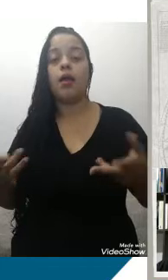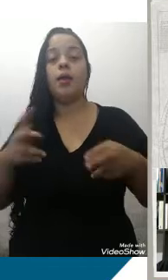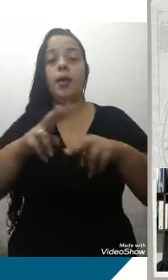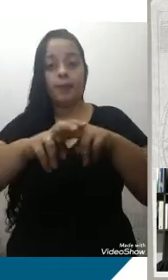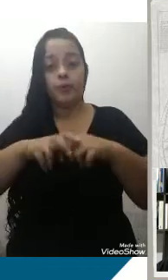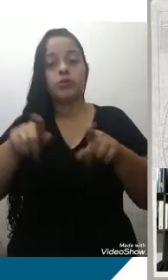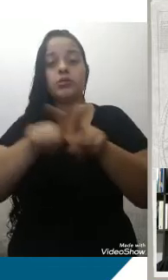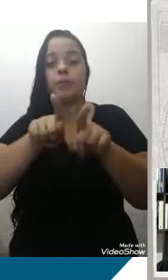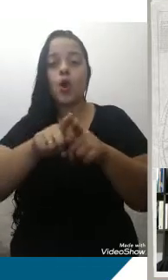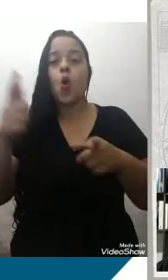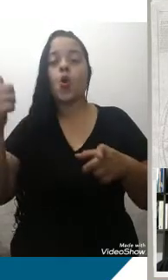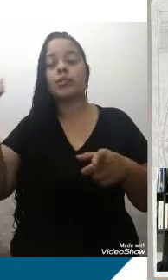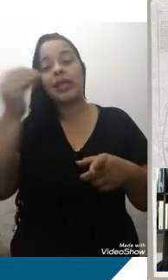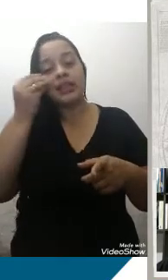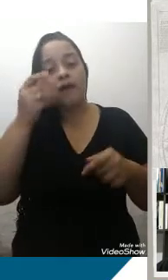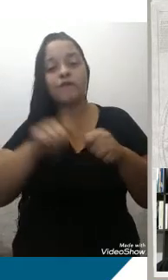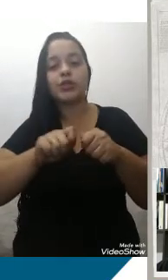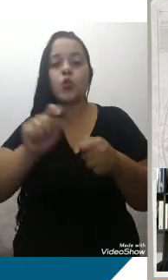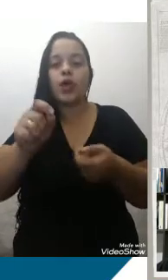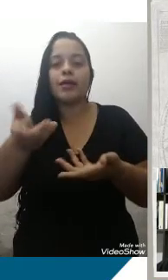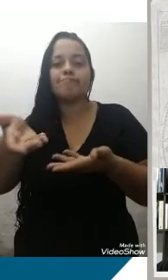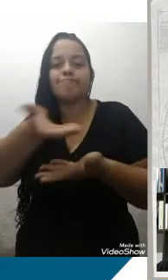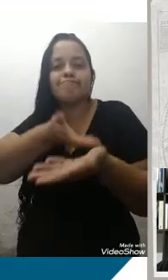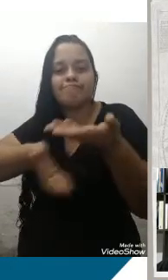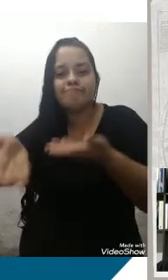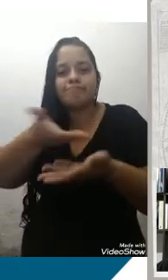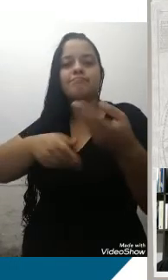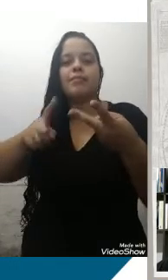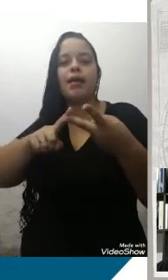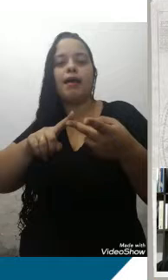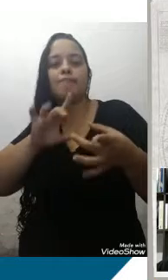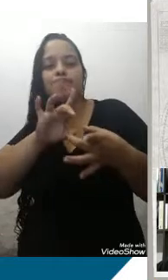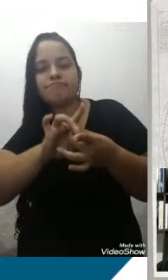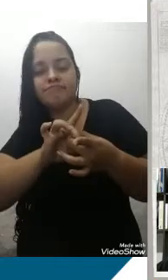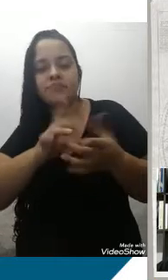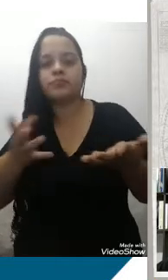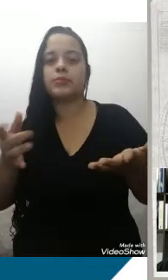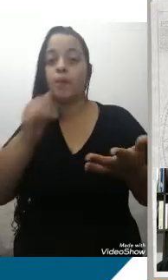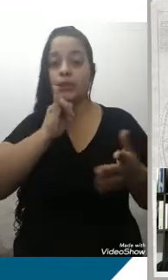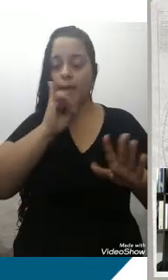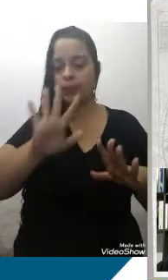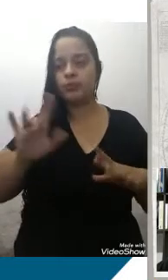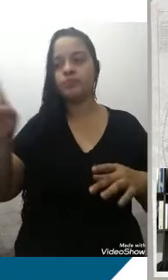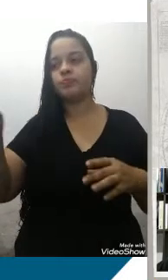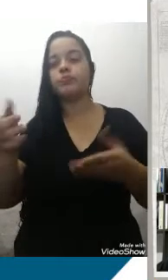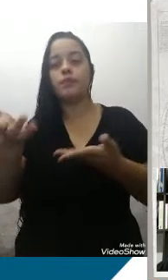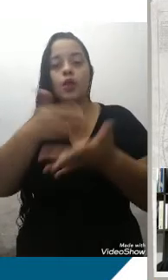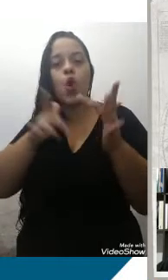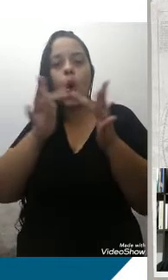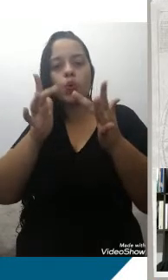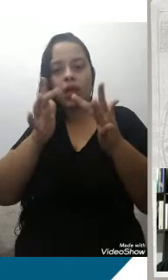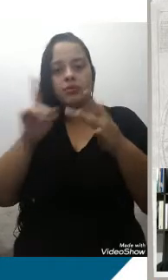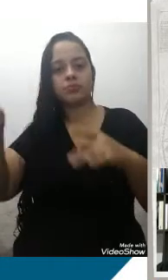também utilizar das alianças, tiveram que negociar com esses povos. E eu trago o exemplo aqui de alianças mantidas